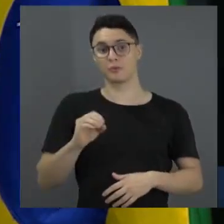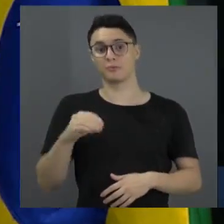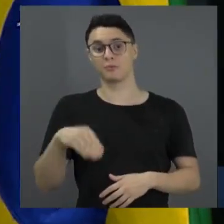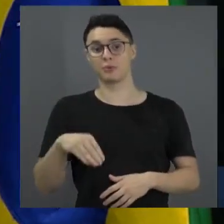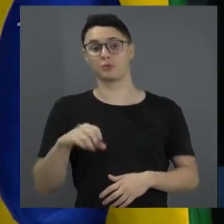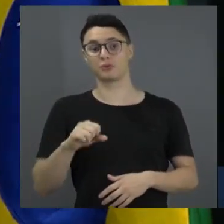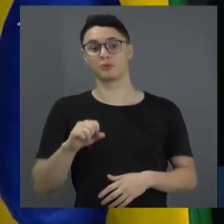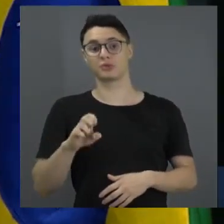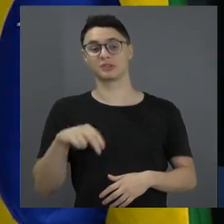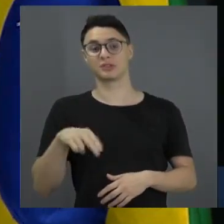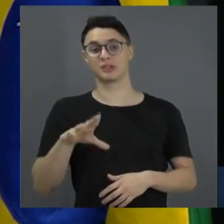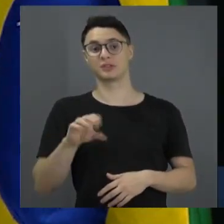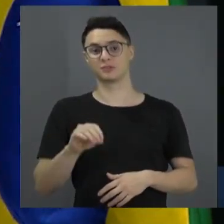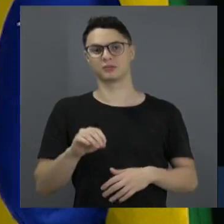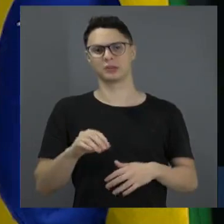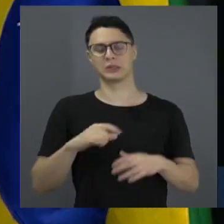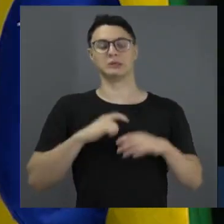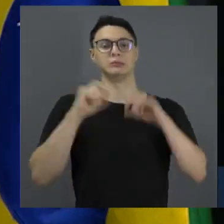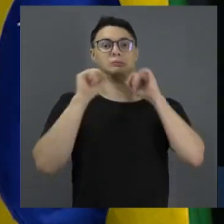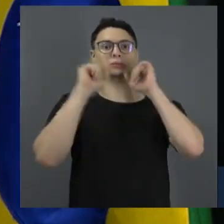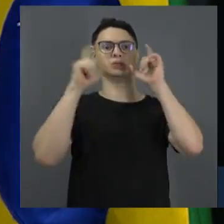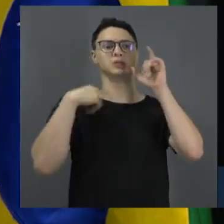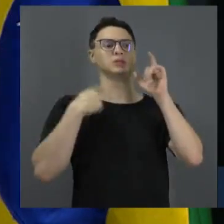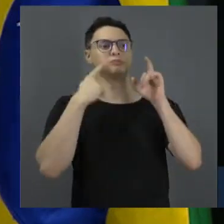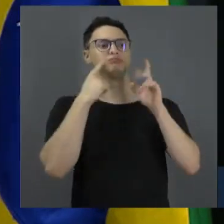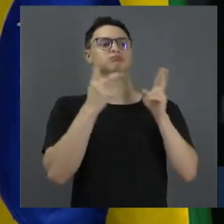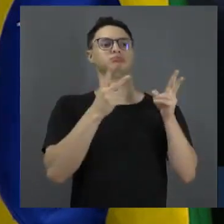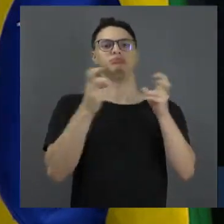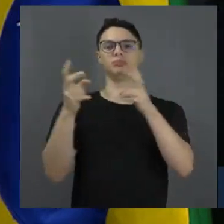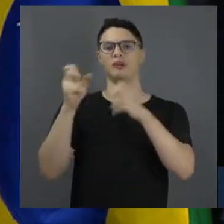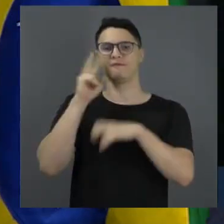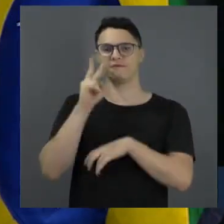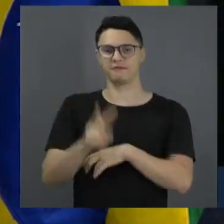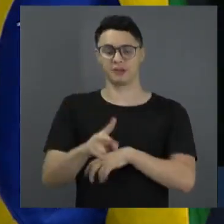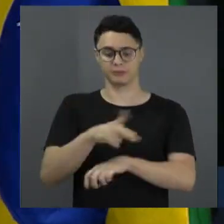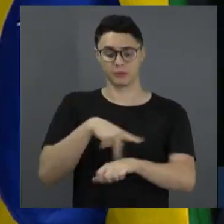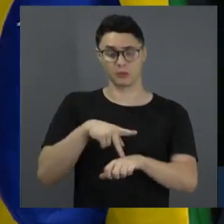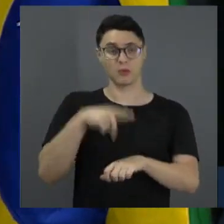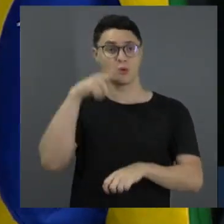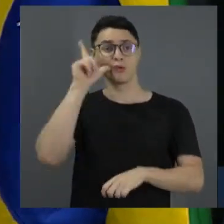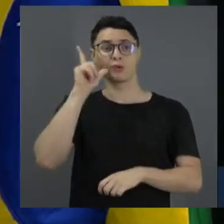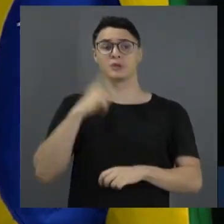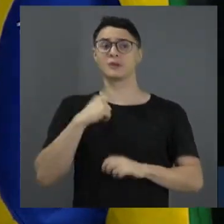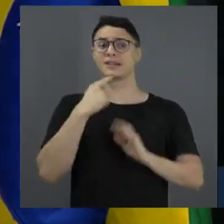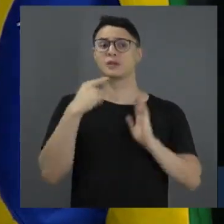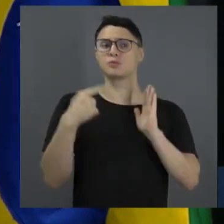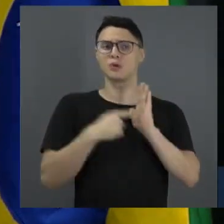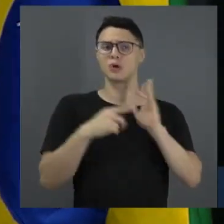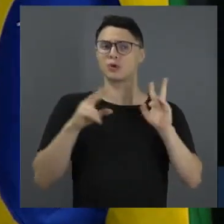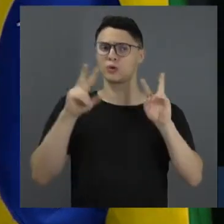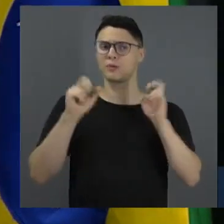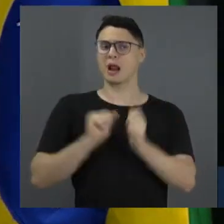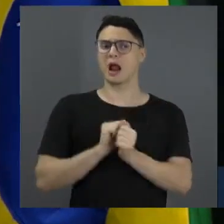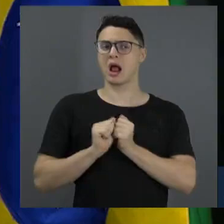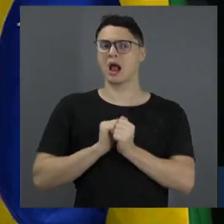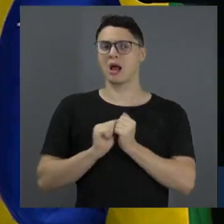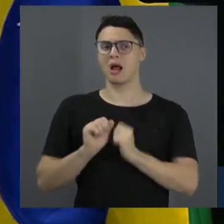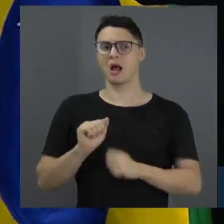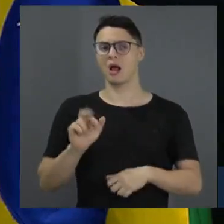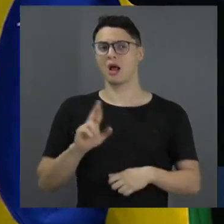Está escandaloso o que a gente está vendo no país. Está aí, ontem eu denunciei o negócio do arroz,